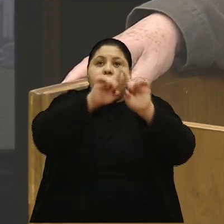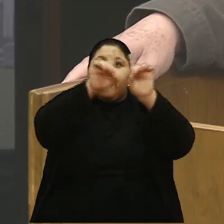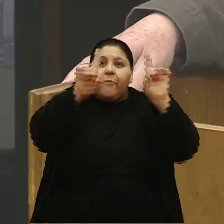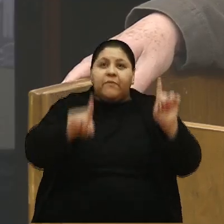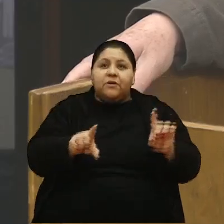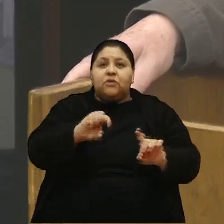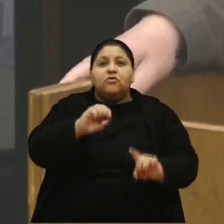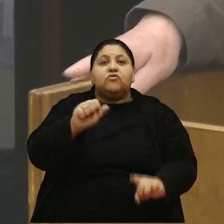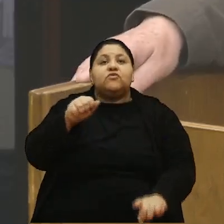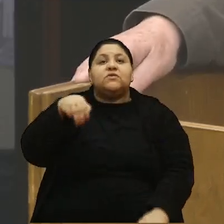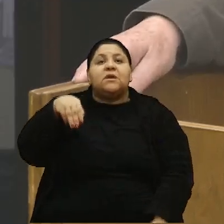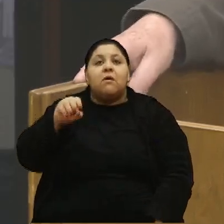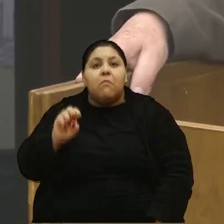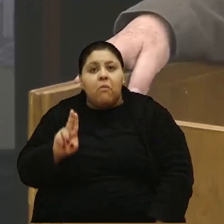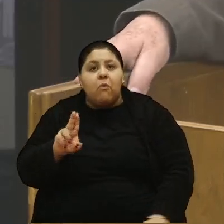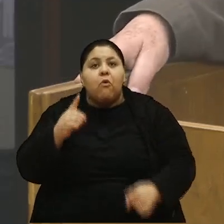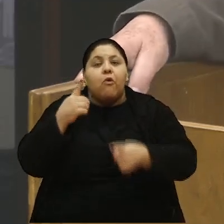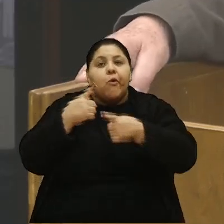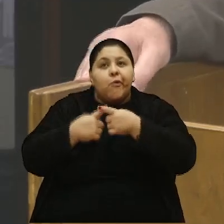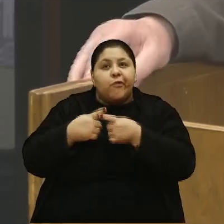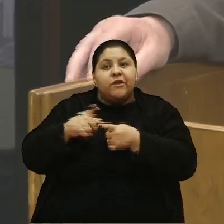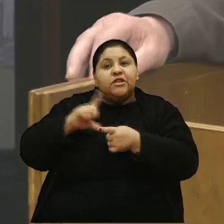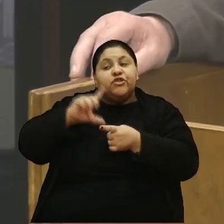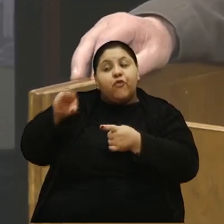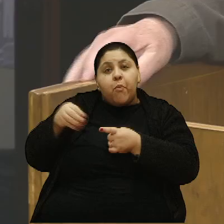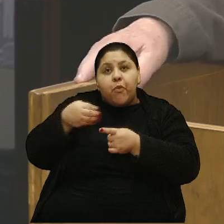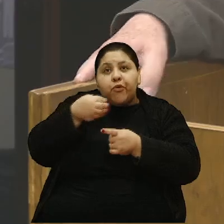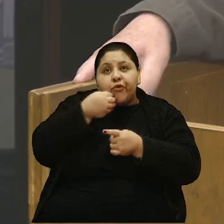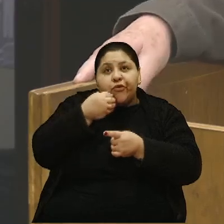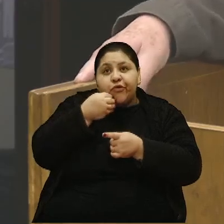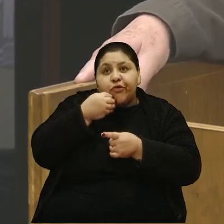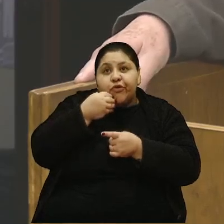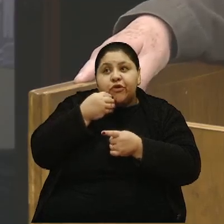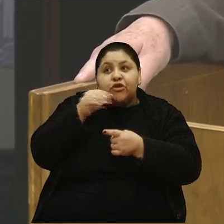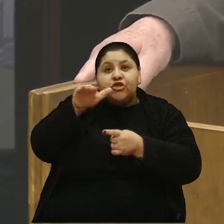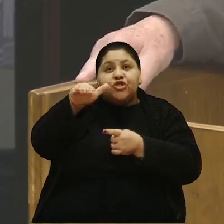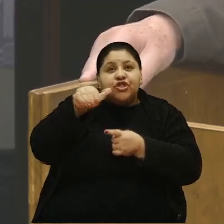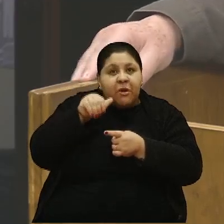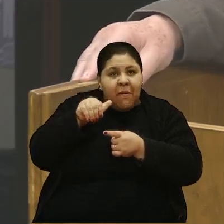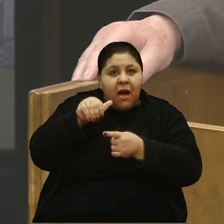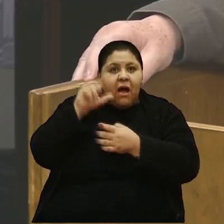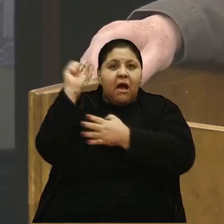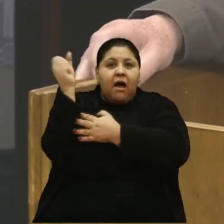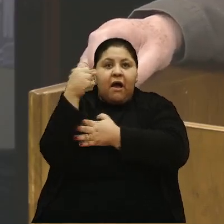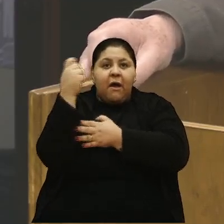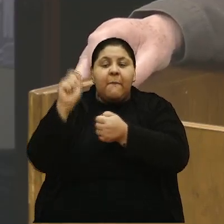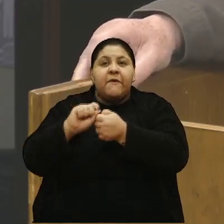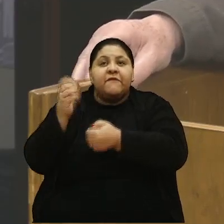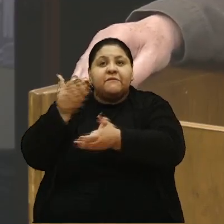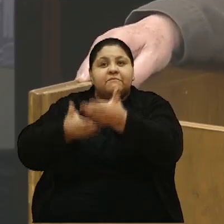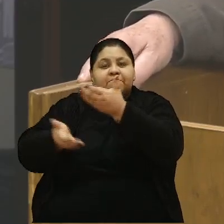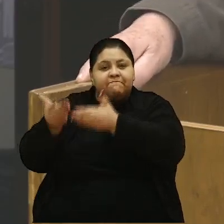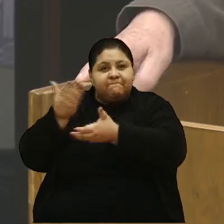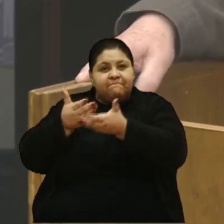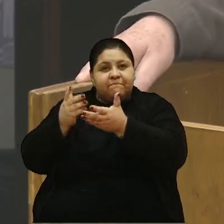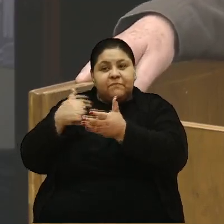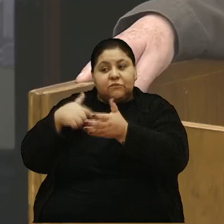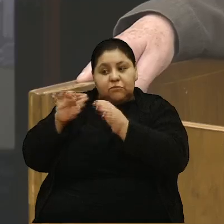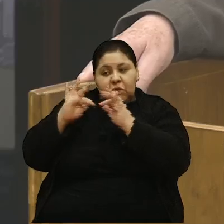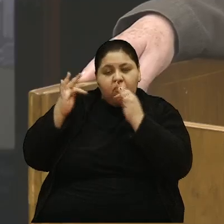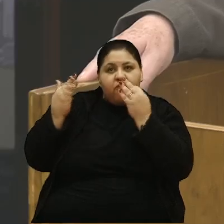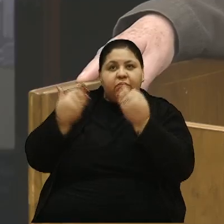SAMU, porque quando tive a oportunidade de chamar o pessoal do SAMU para fazer esse atendimento familiar